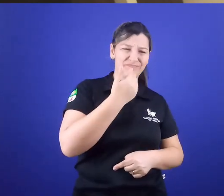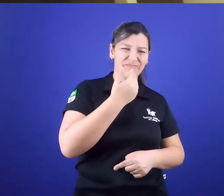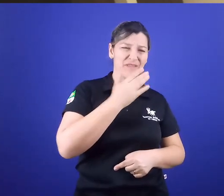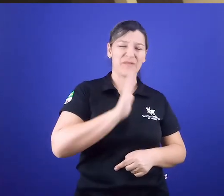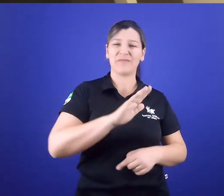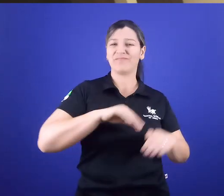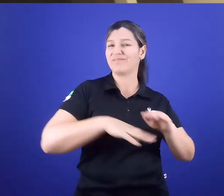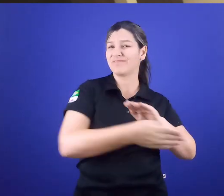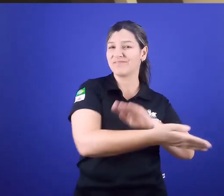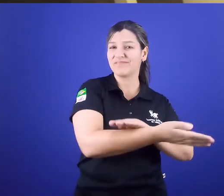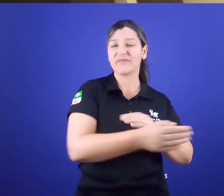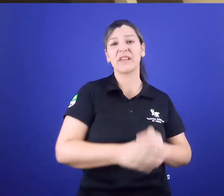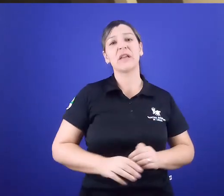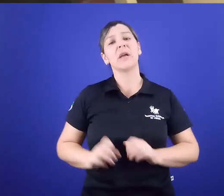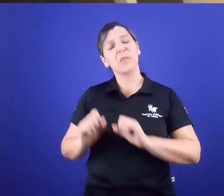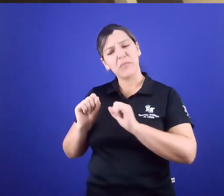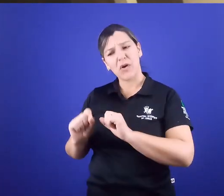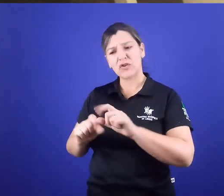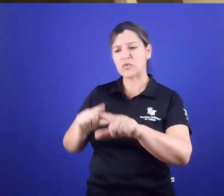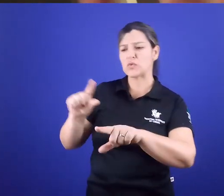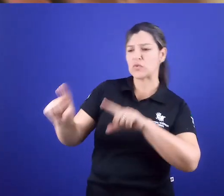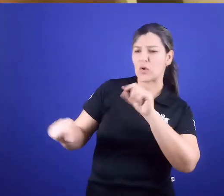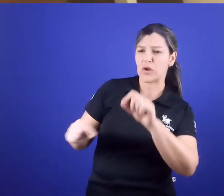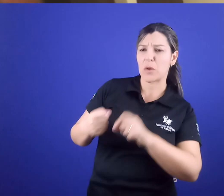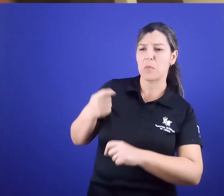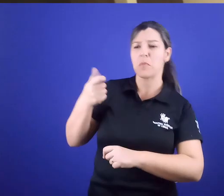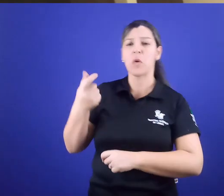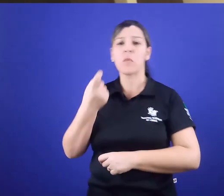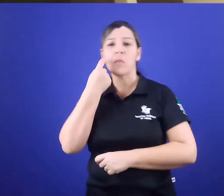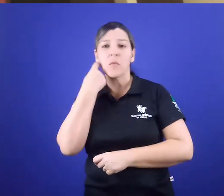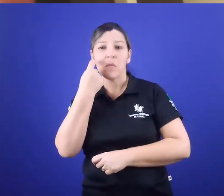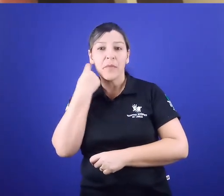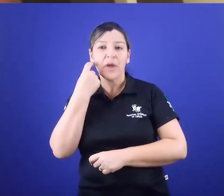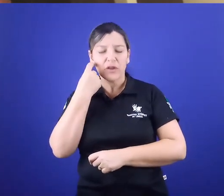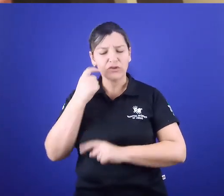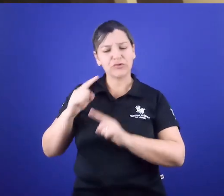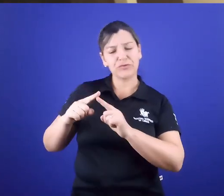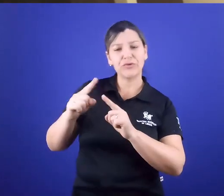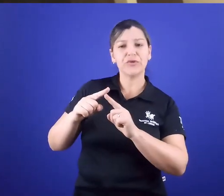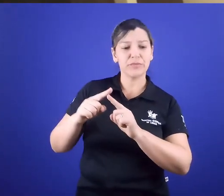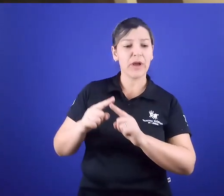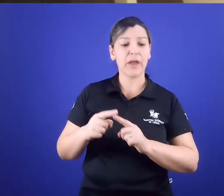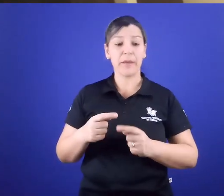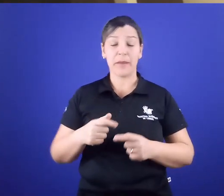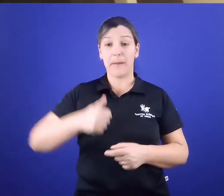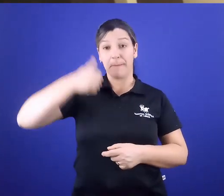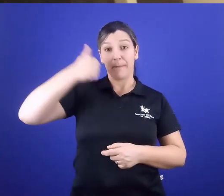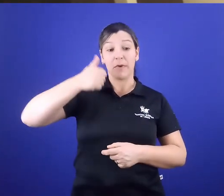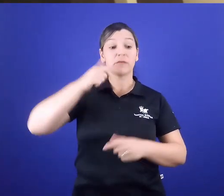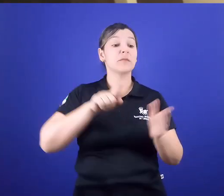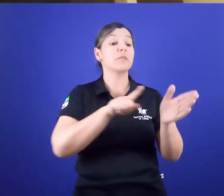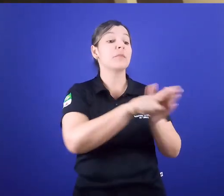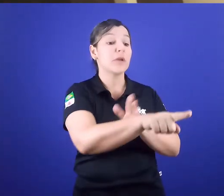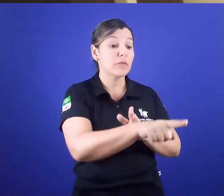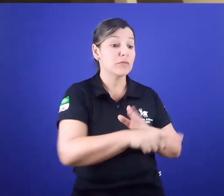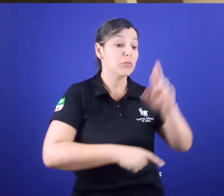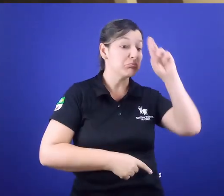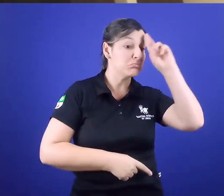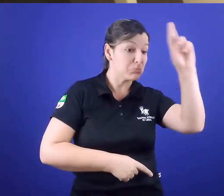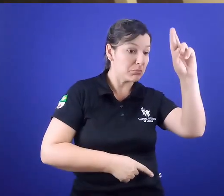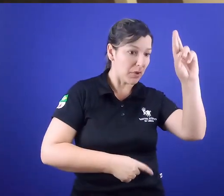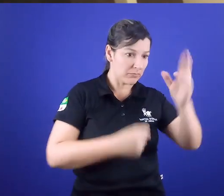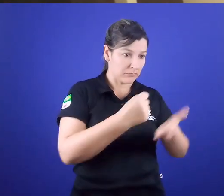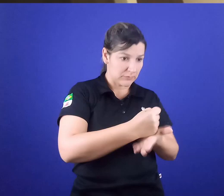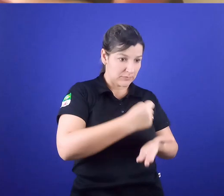mas eu posso ter um ou outro fruto do mar? Claro, se os convidados gostam, você vai perguntar isso a quem está te contratando, não tem problema